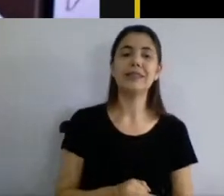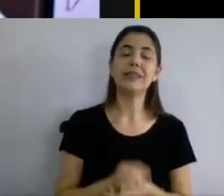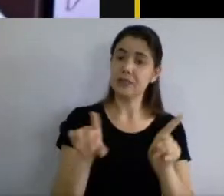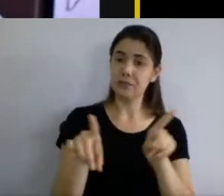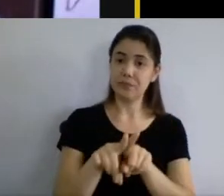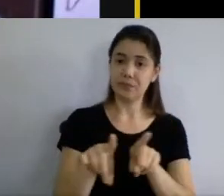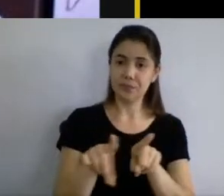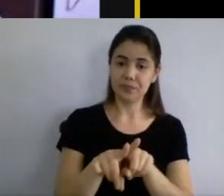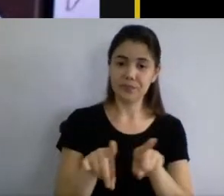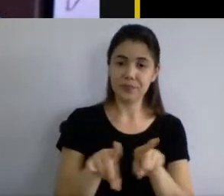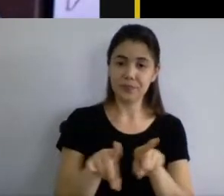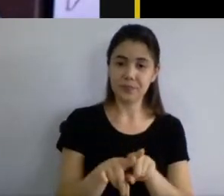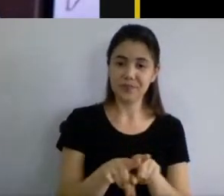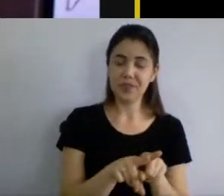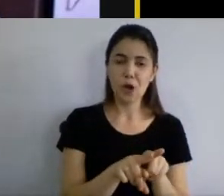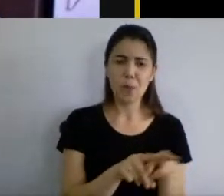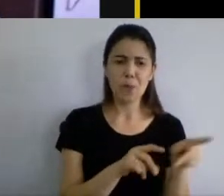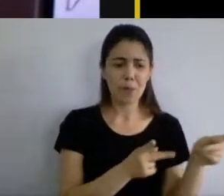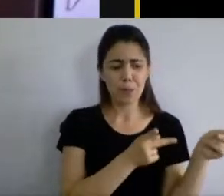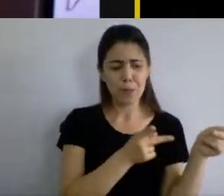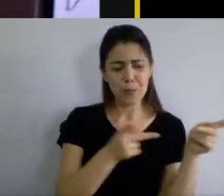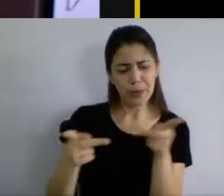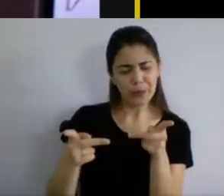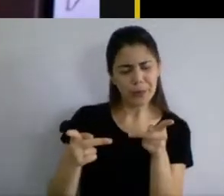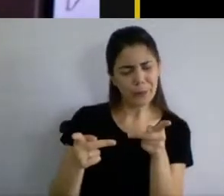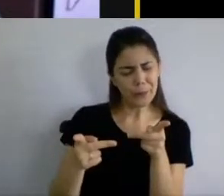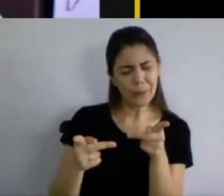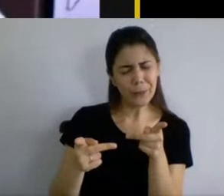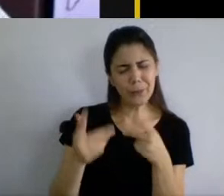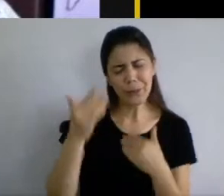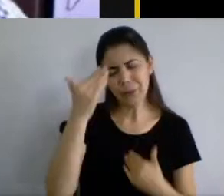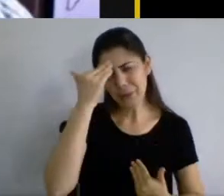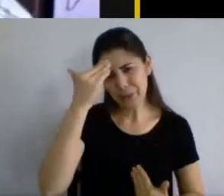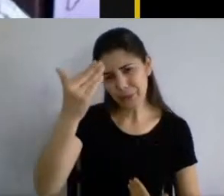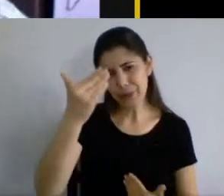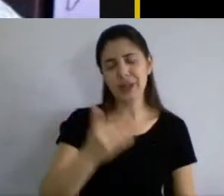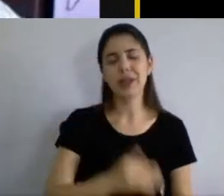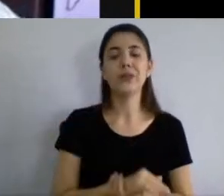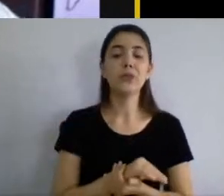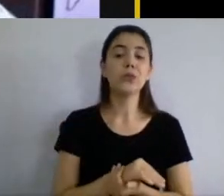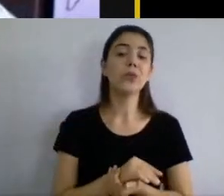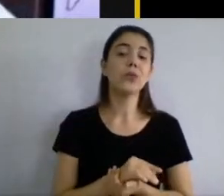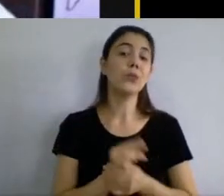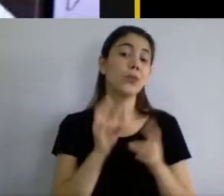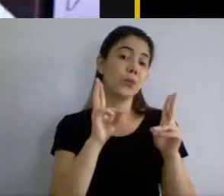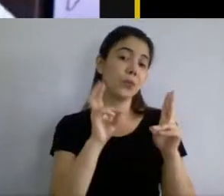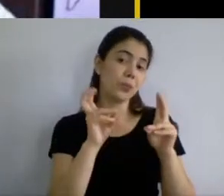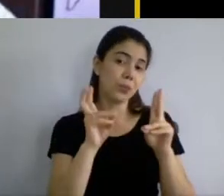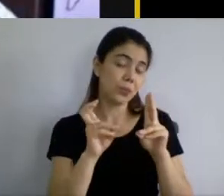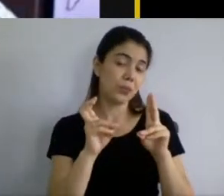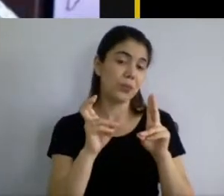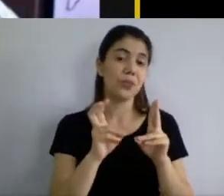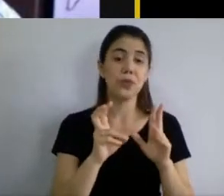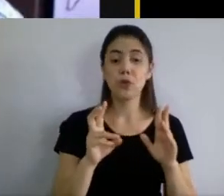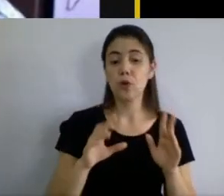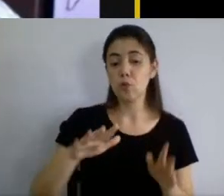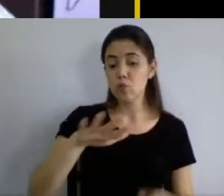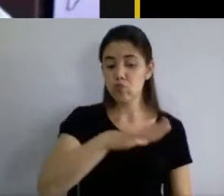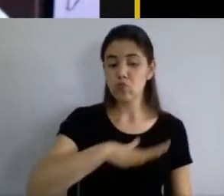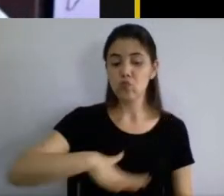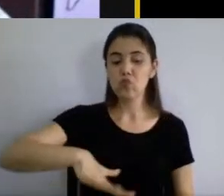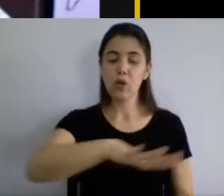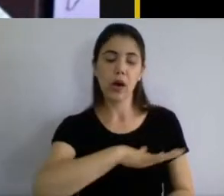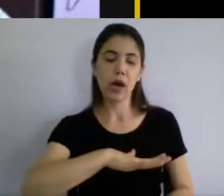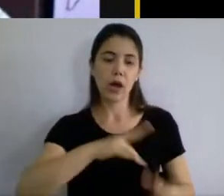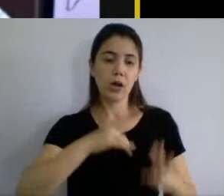também o convite muito generoso para lhes falar sobre esse tema de lugar comum e retórica. Aqui eu não